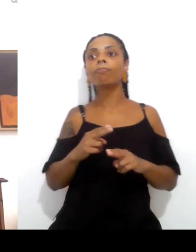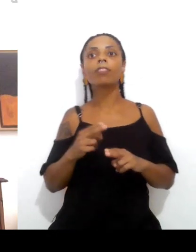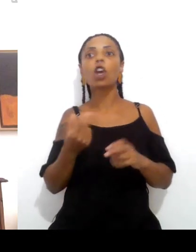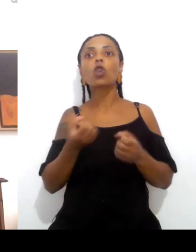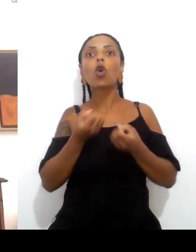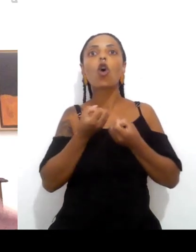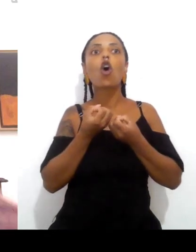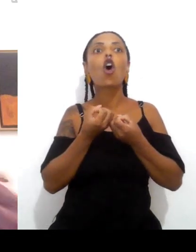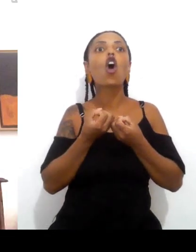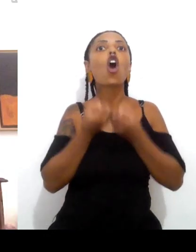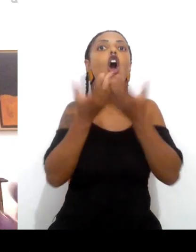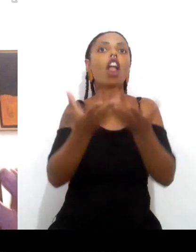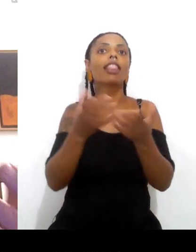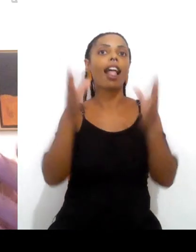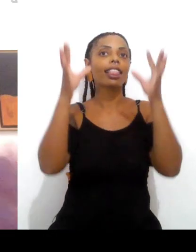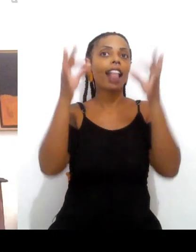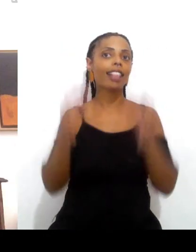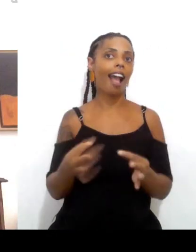autobiográficos